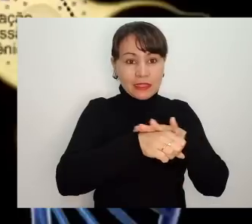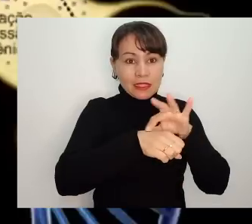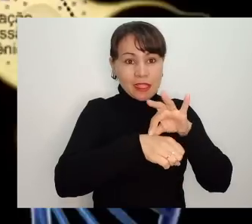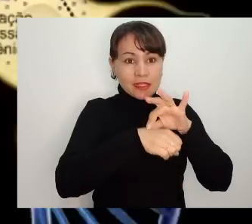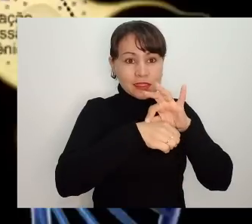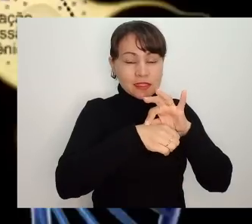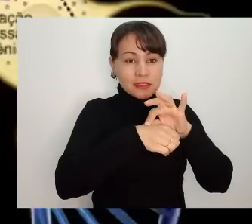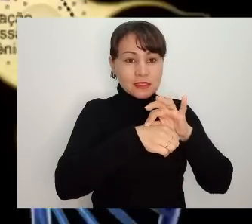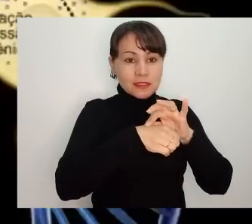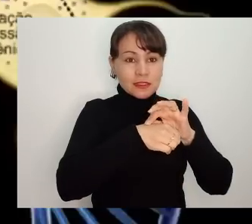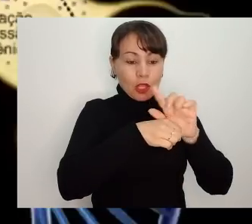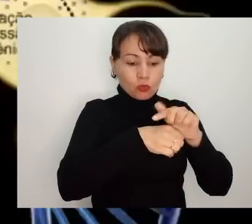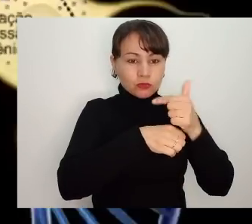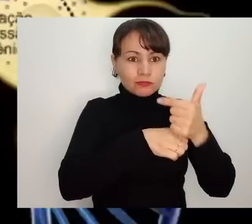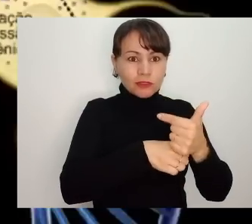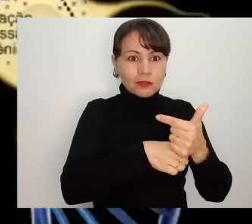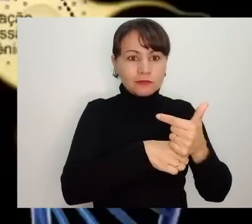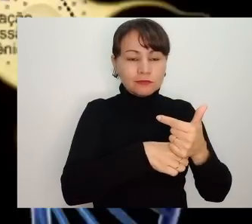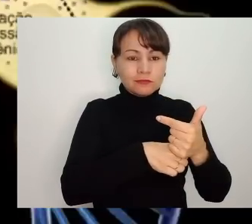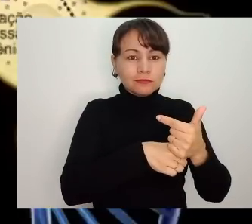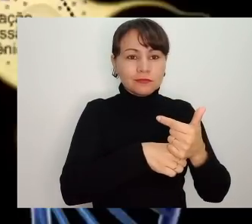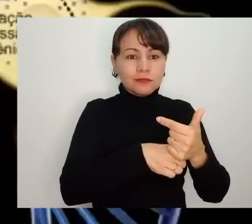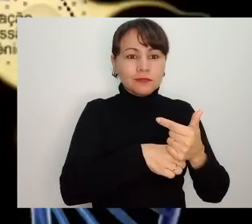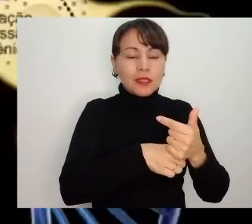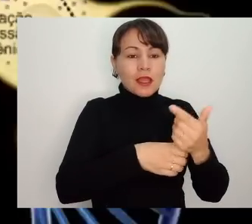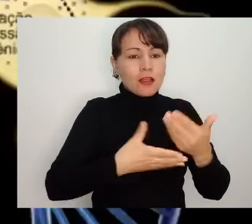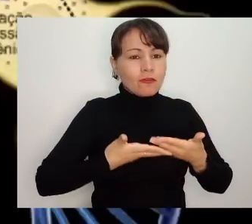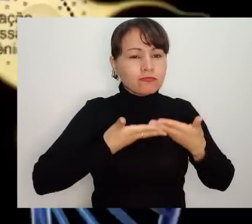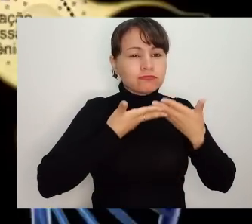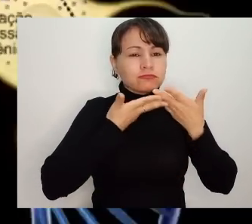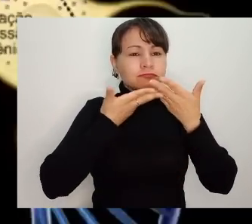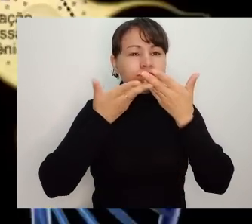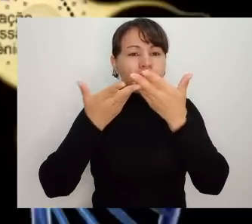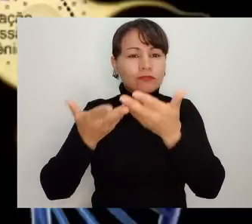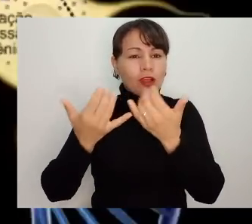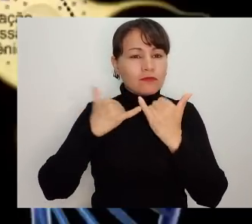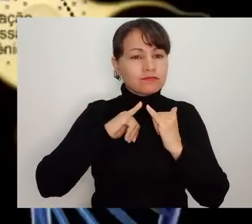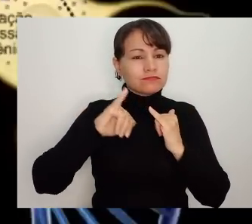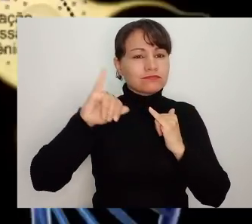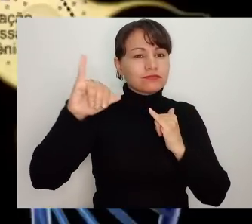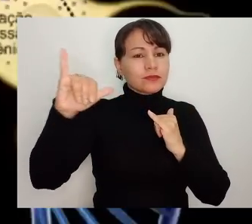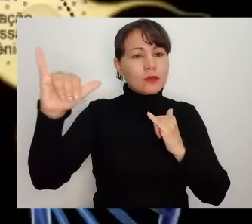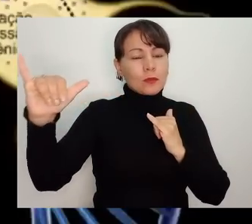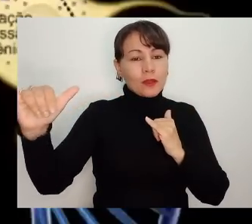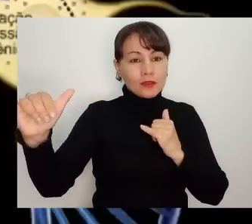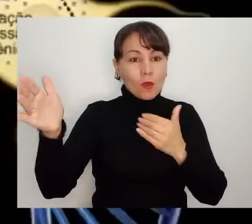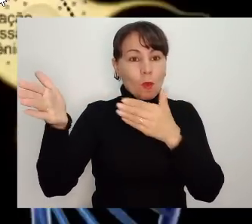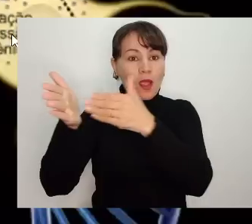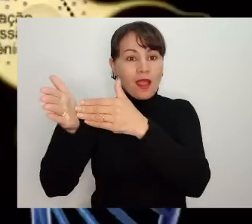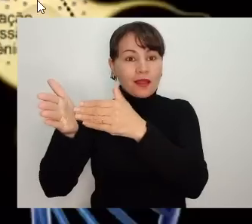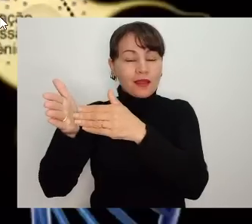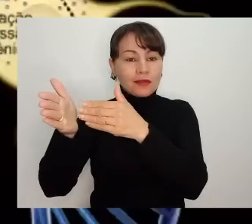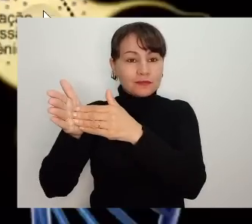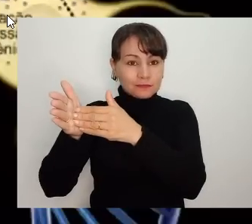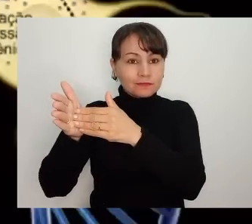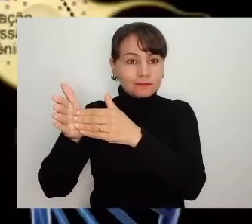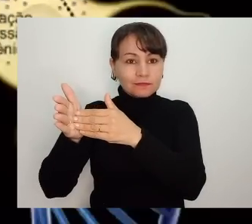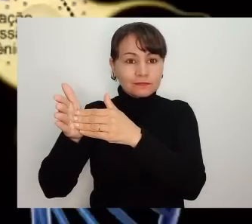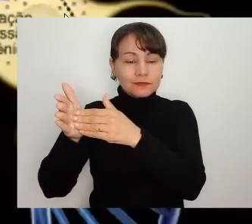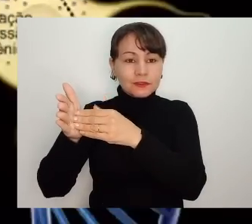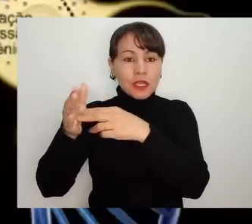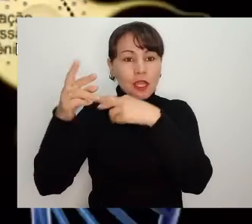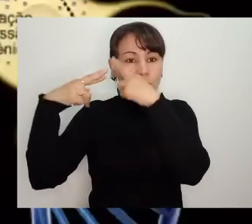na célula seguinte, ela vai levar, então, essa informação até o